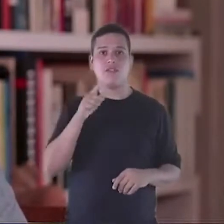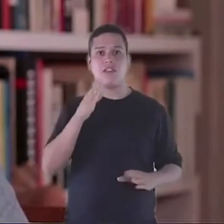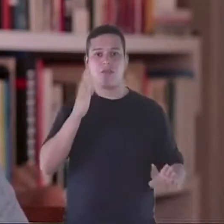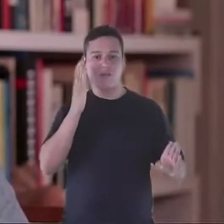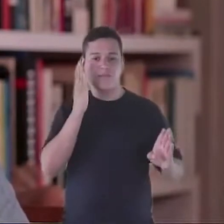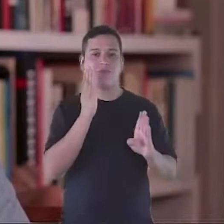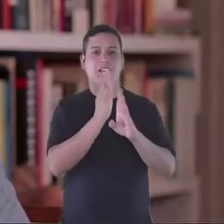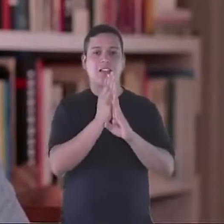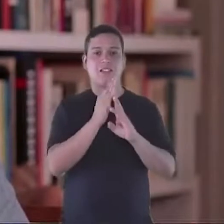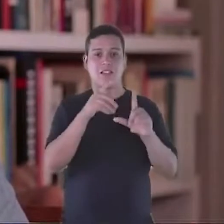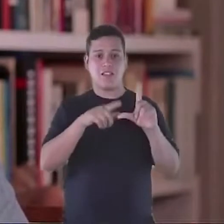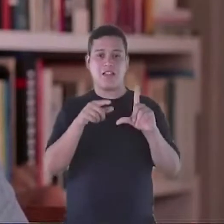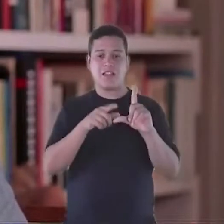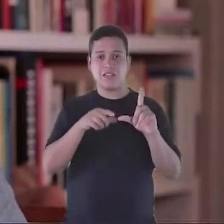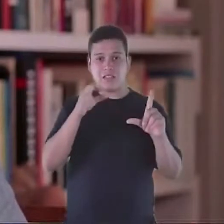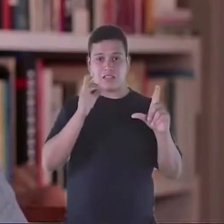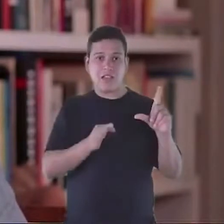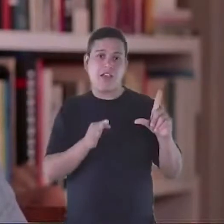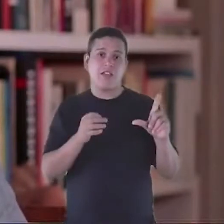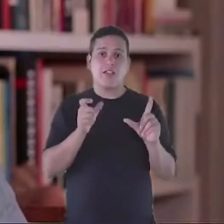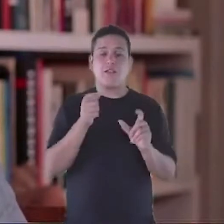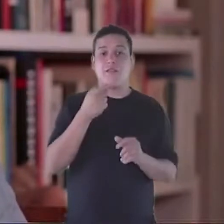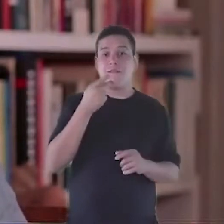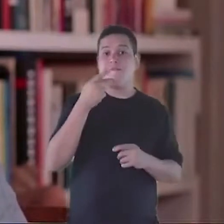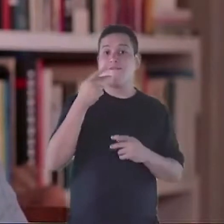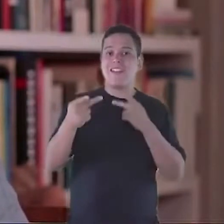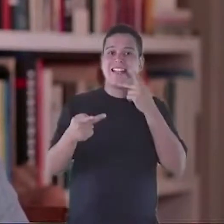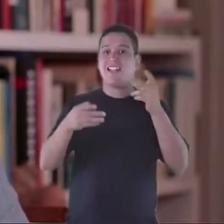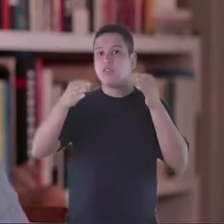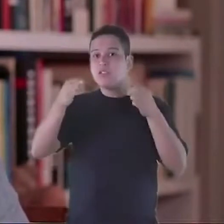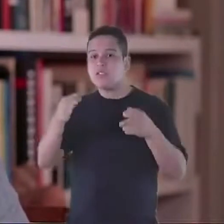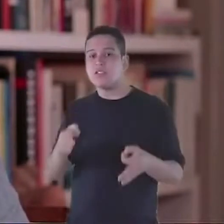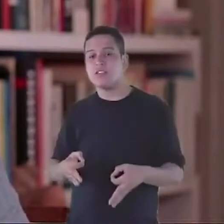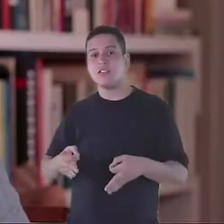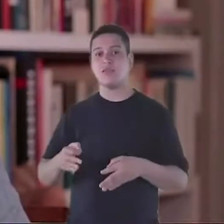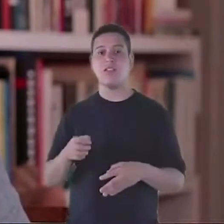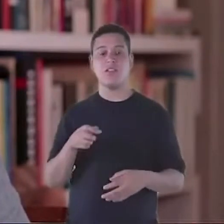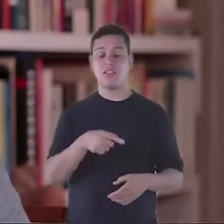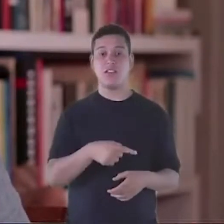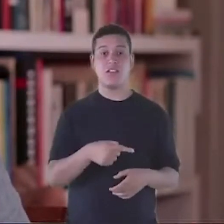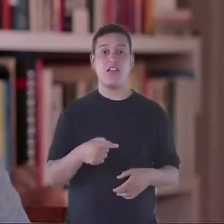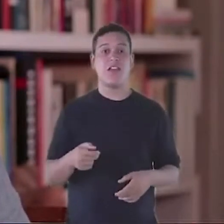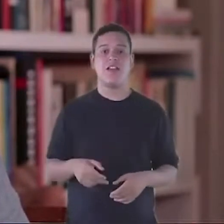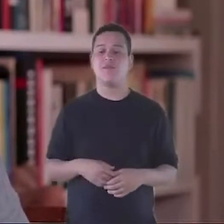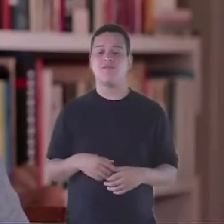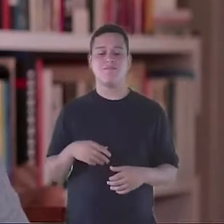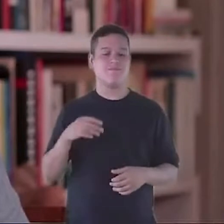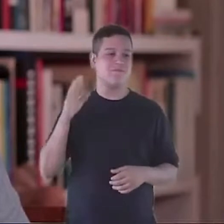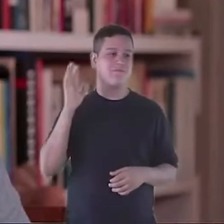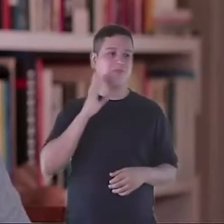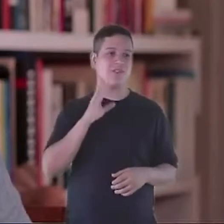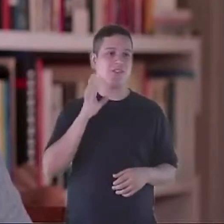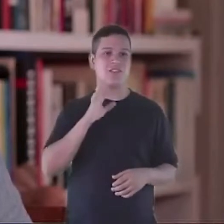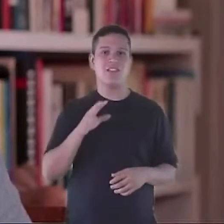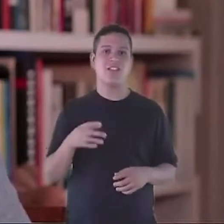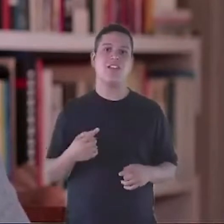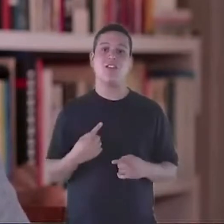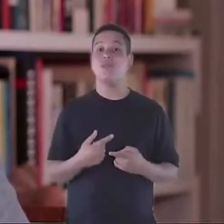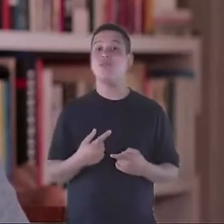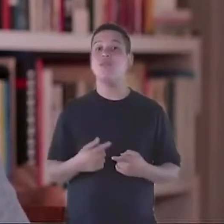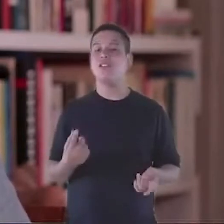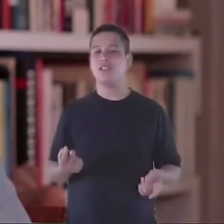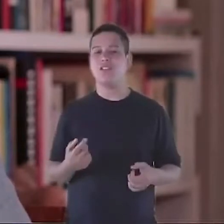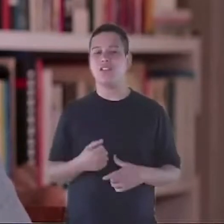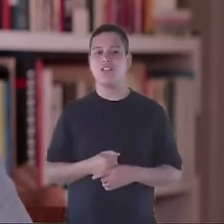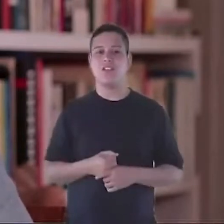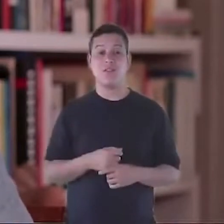alguma delas, partia em direção ao céu com um pé só. Voltei